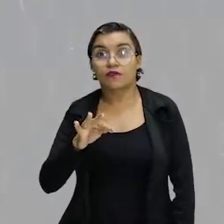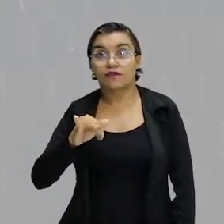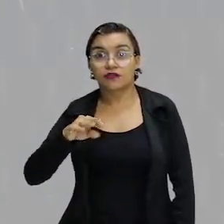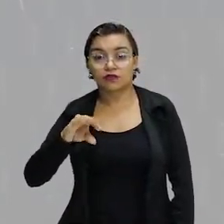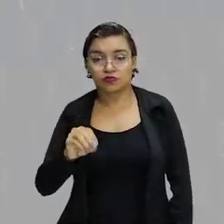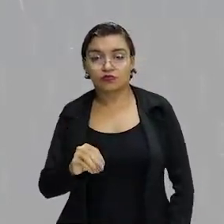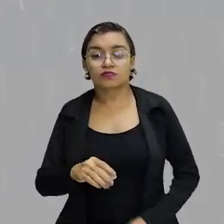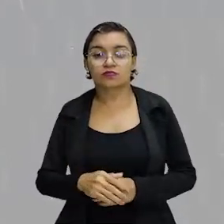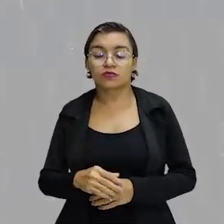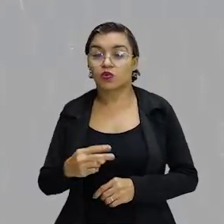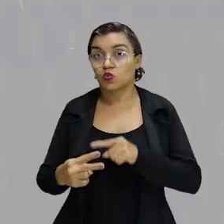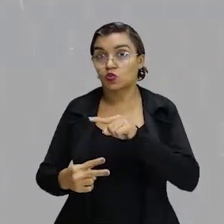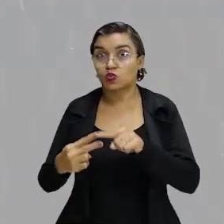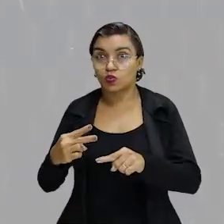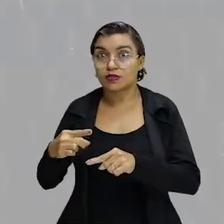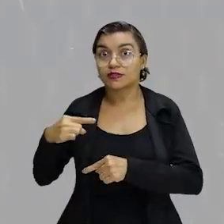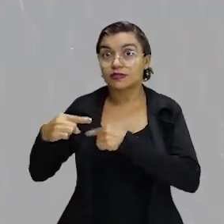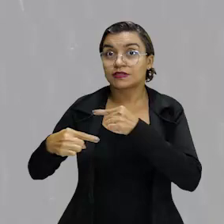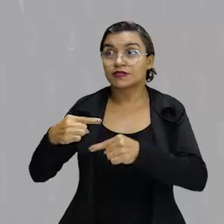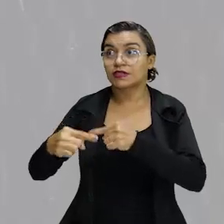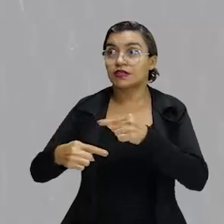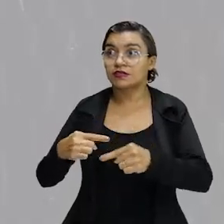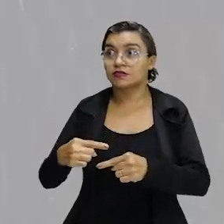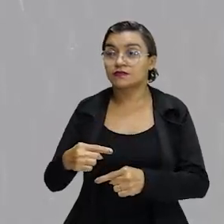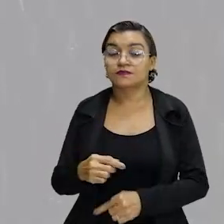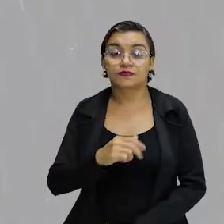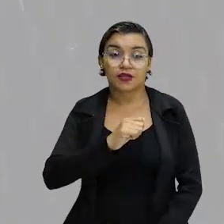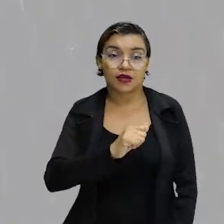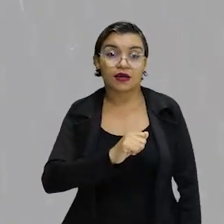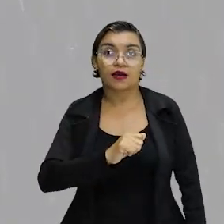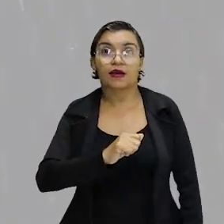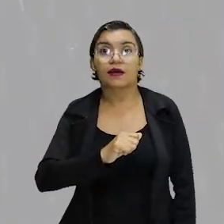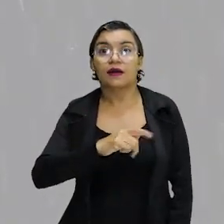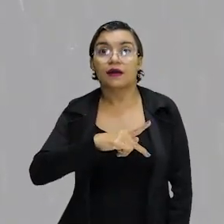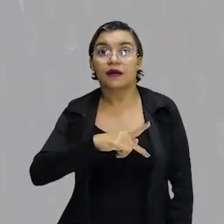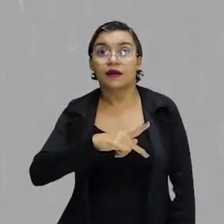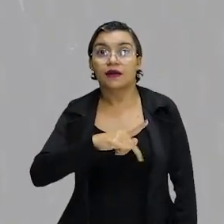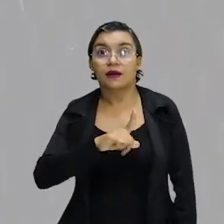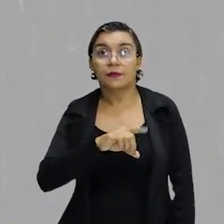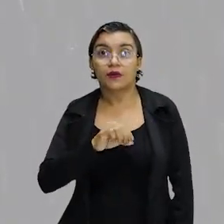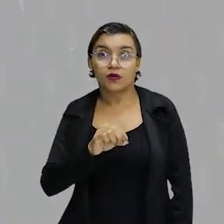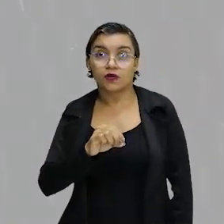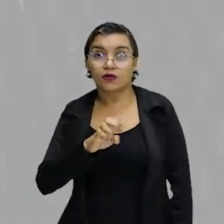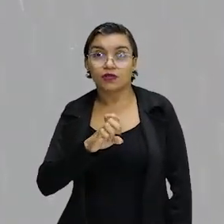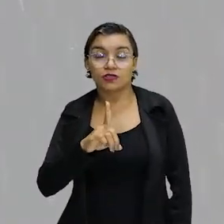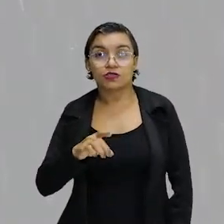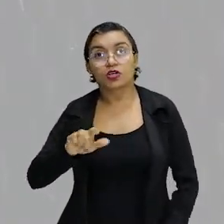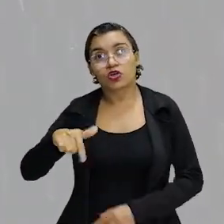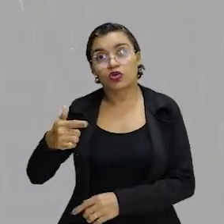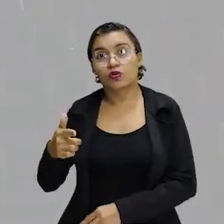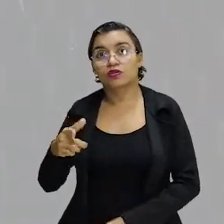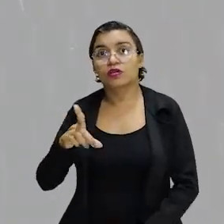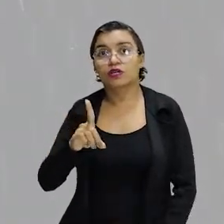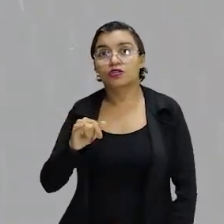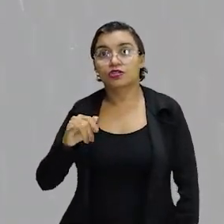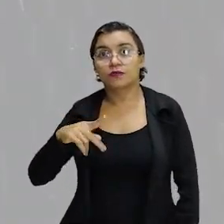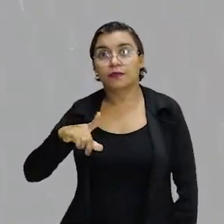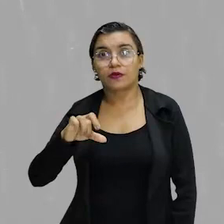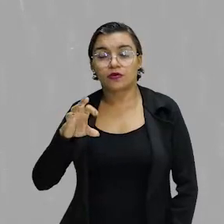aqui, duas gerações. Uma haploide e uma diploide. Alternância de gerações. Essa